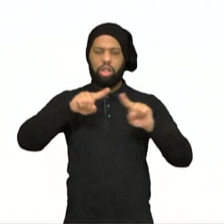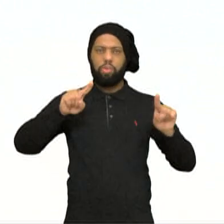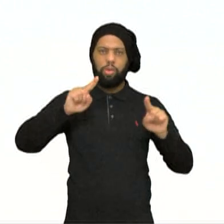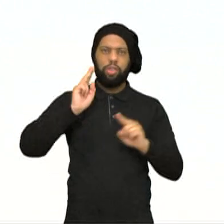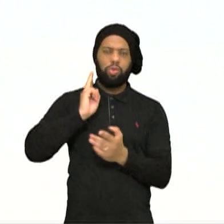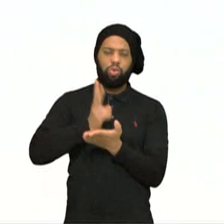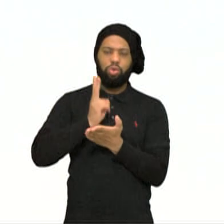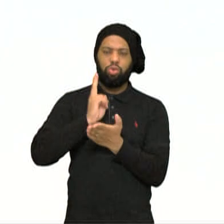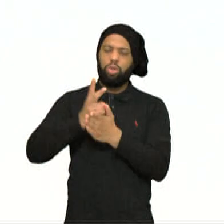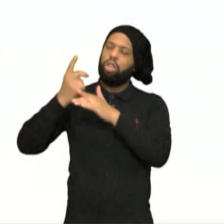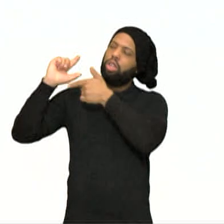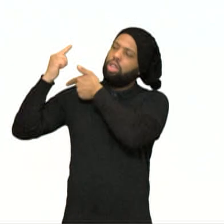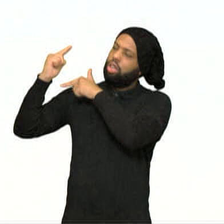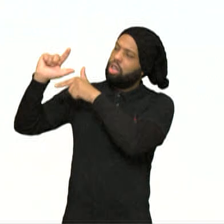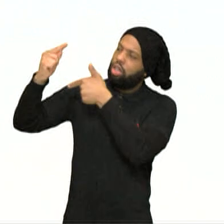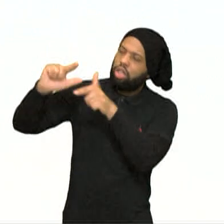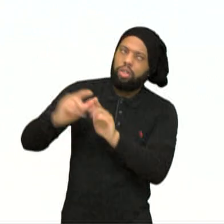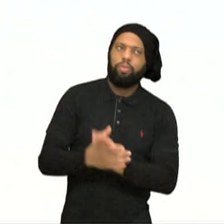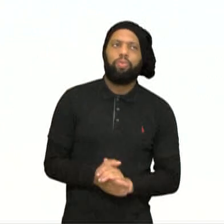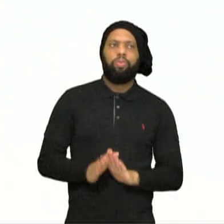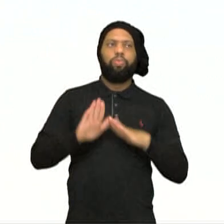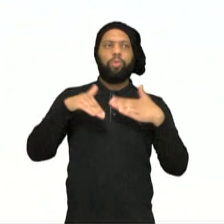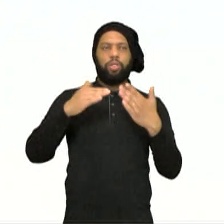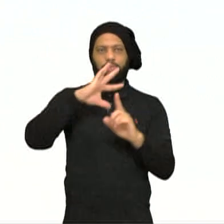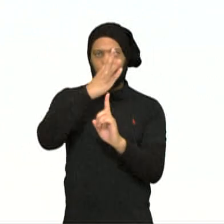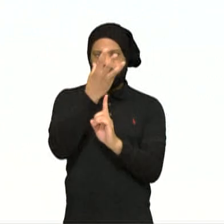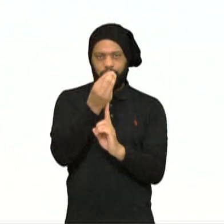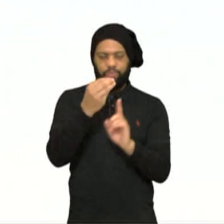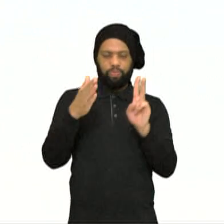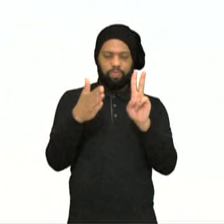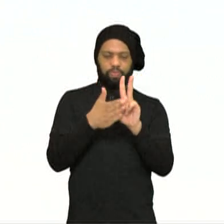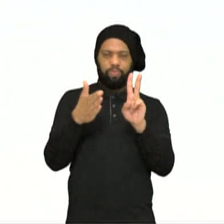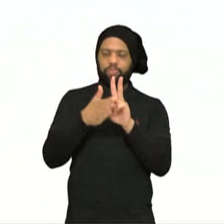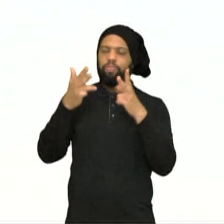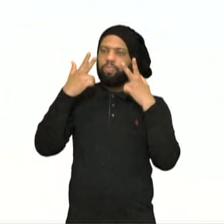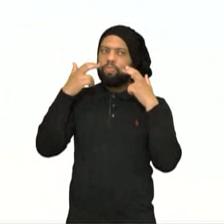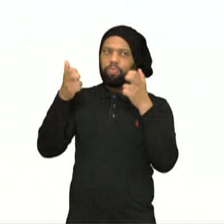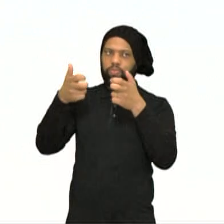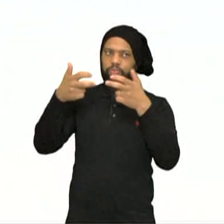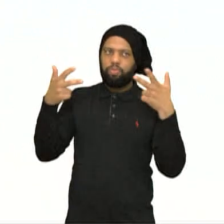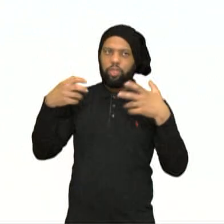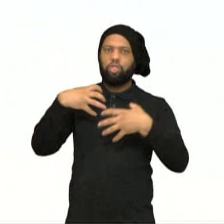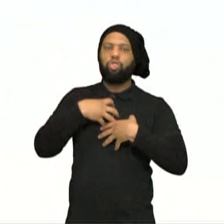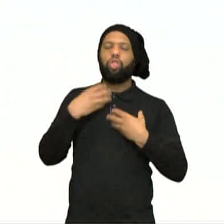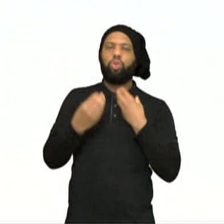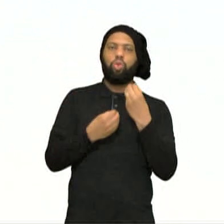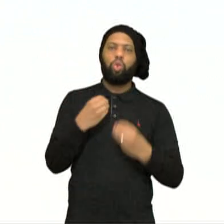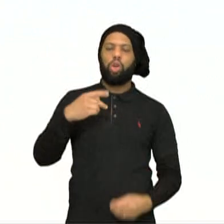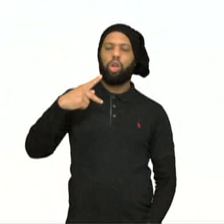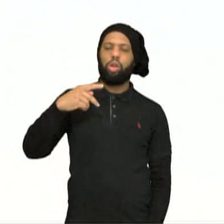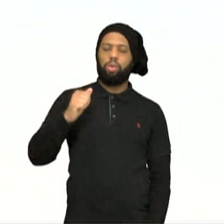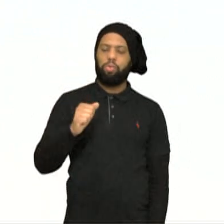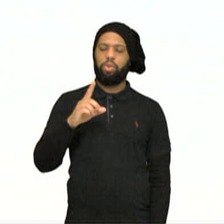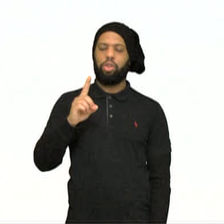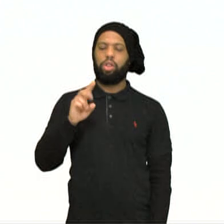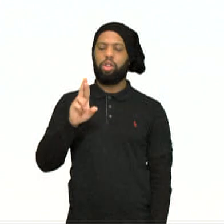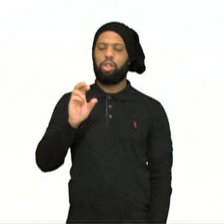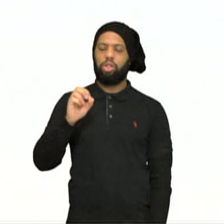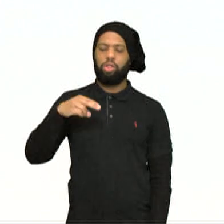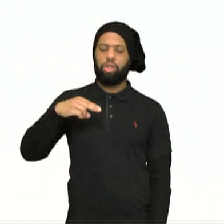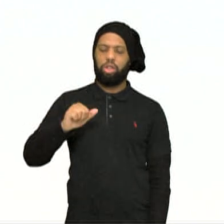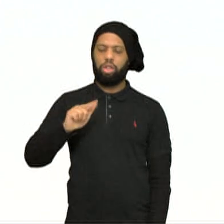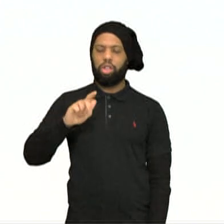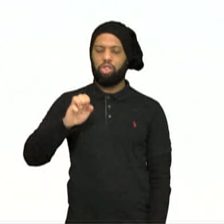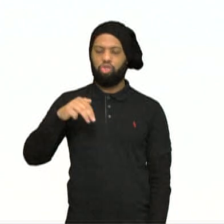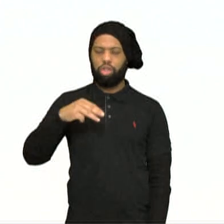tradição. Então, arte indígena, né? Desenhos de padronagem, né? Então, no Brasil há várias comunidades